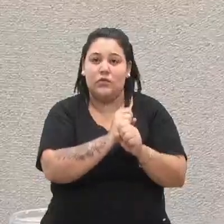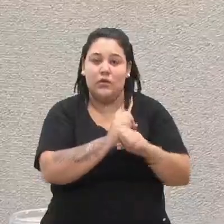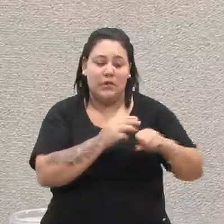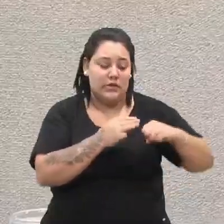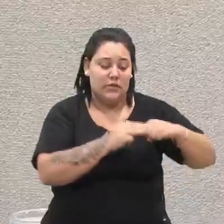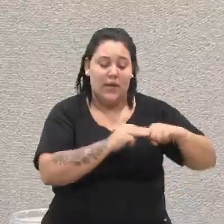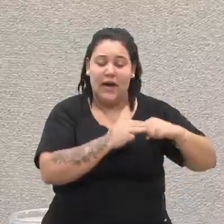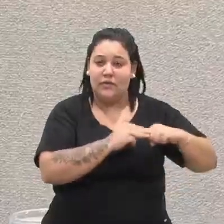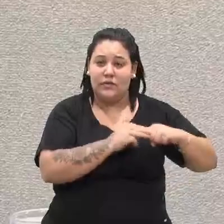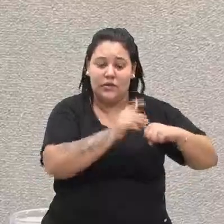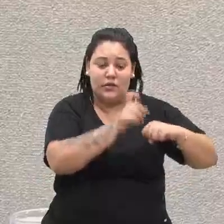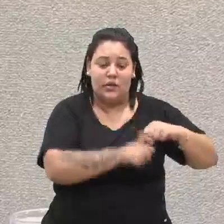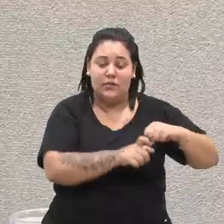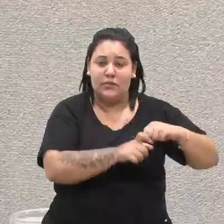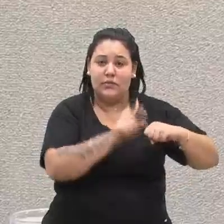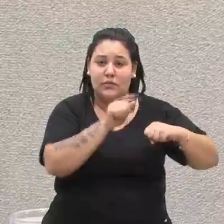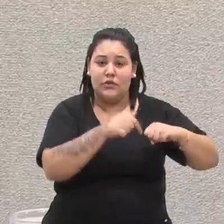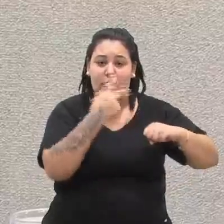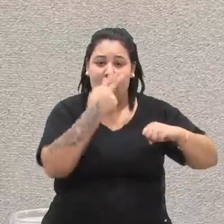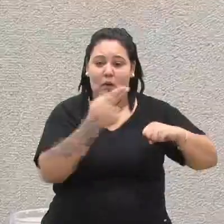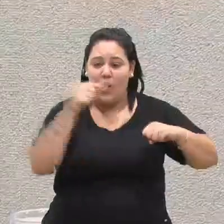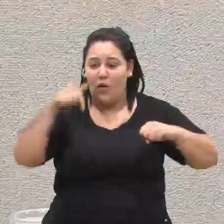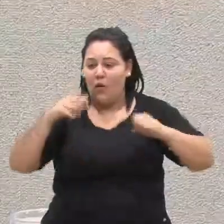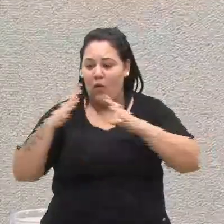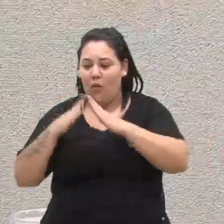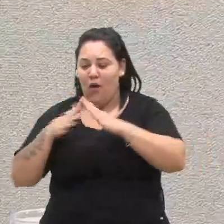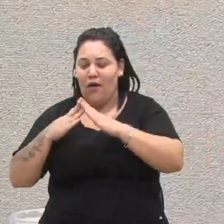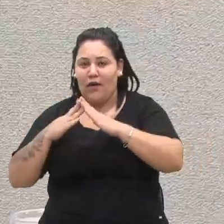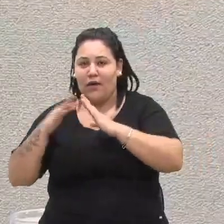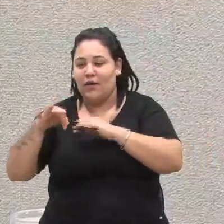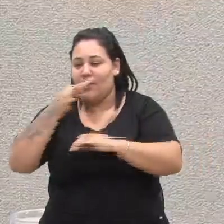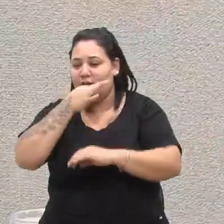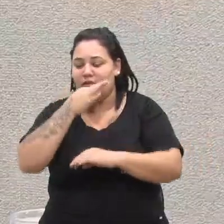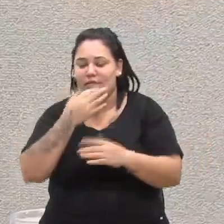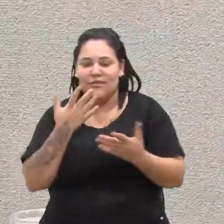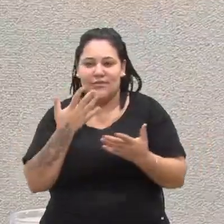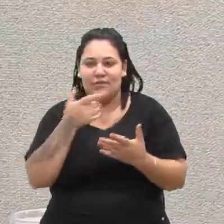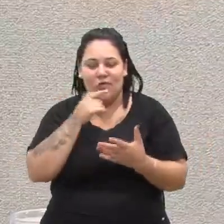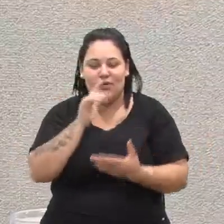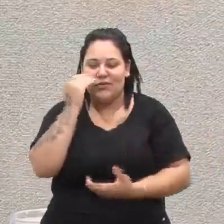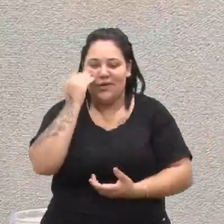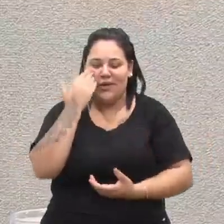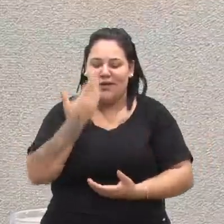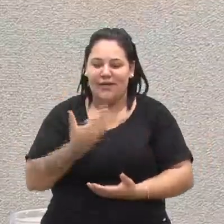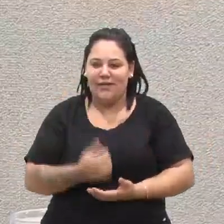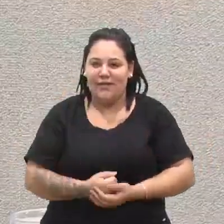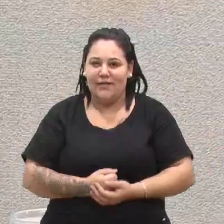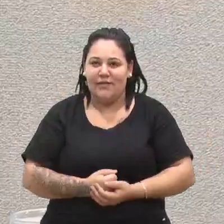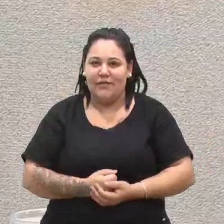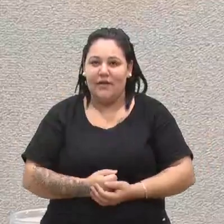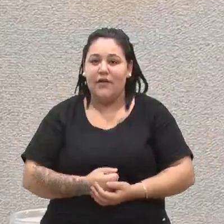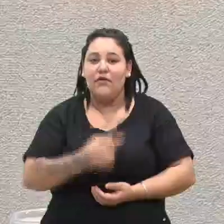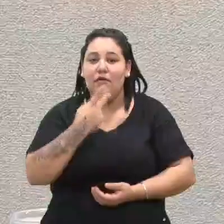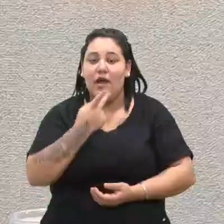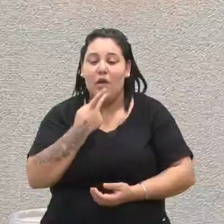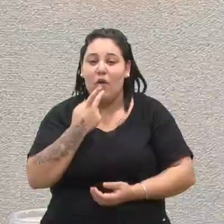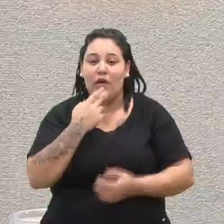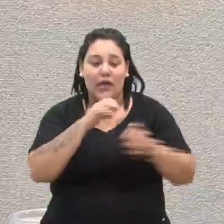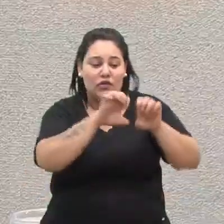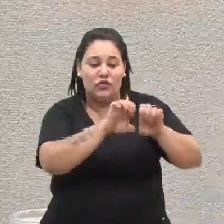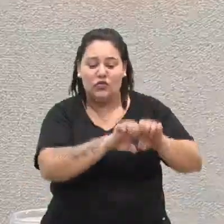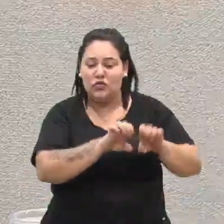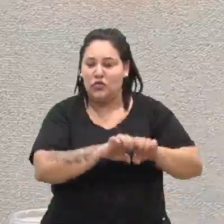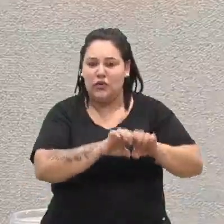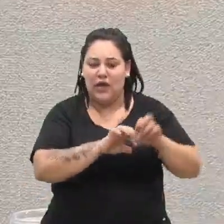de Caxias, ou mora em Caxias. É de Caxias o cara. E disse que a geologia é a mesma, que